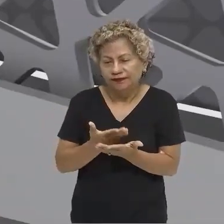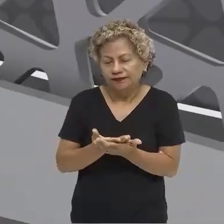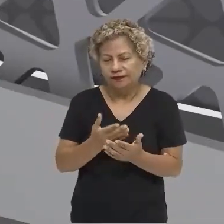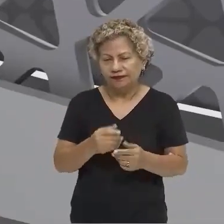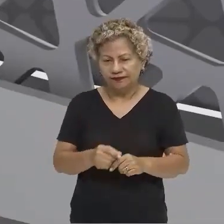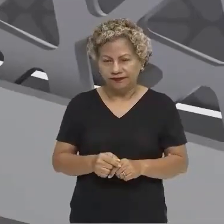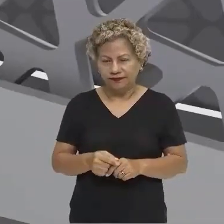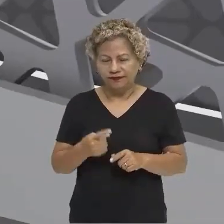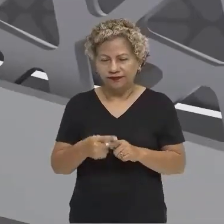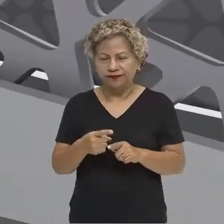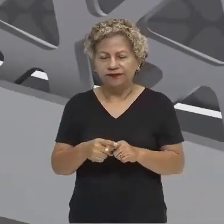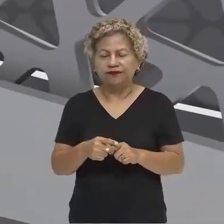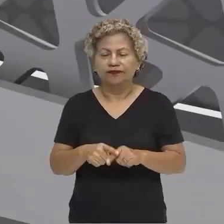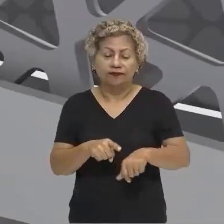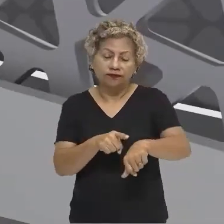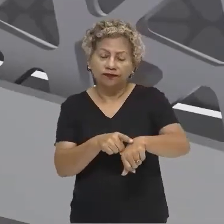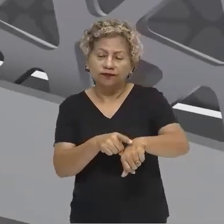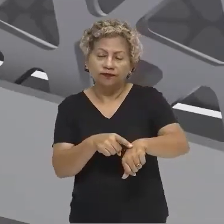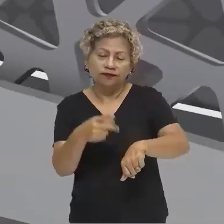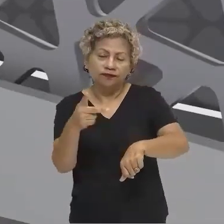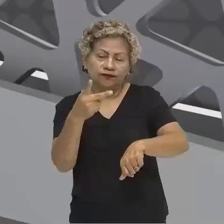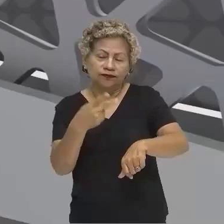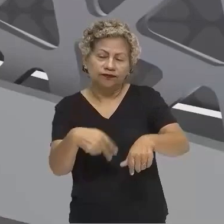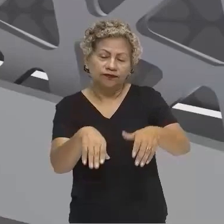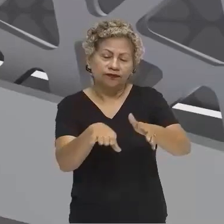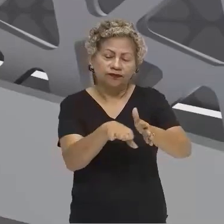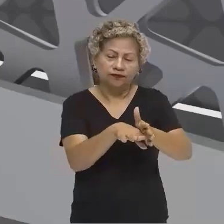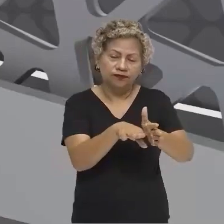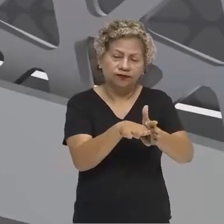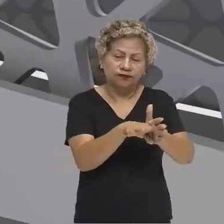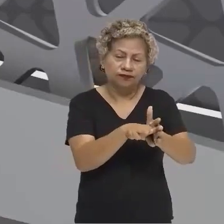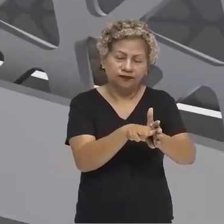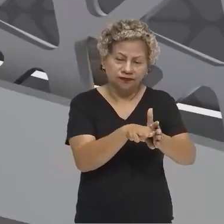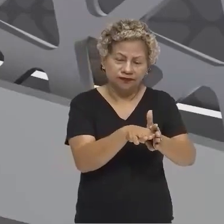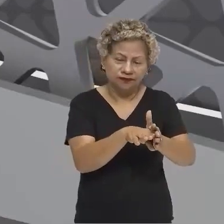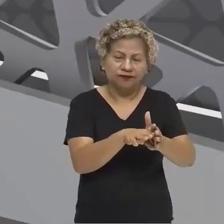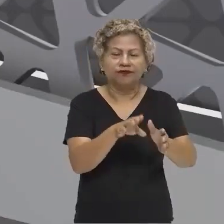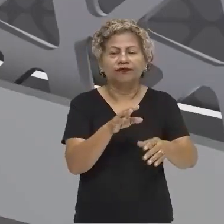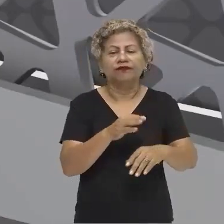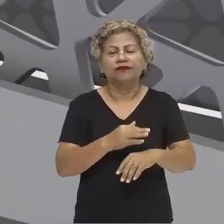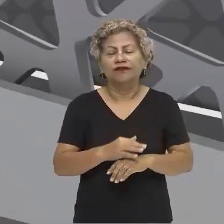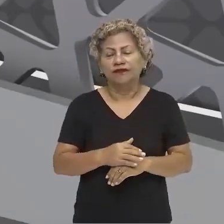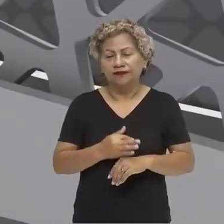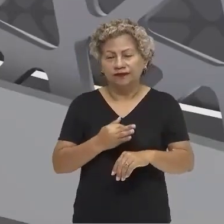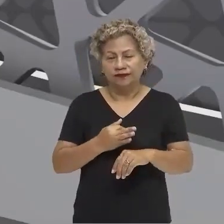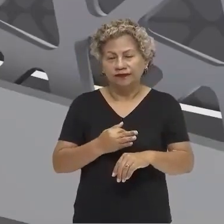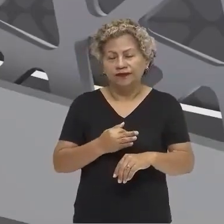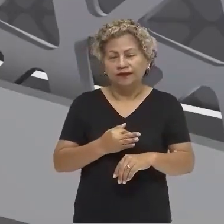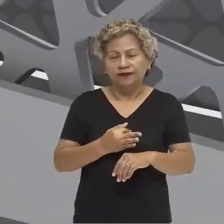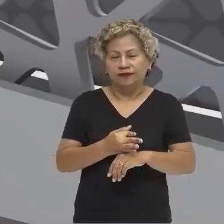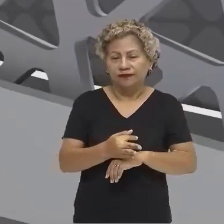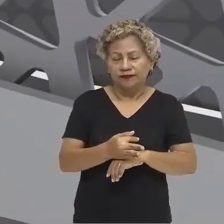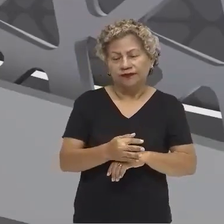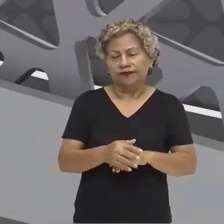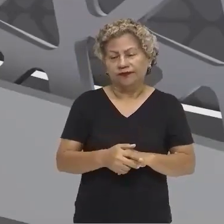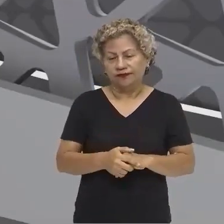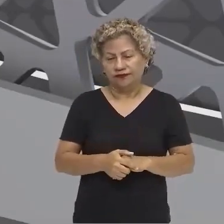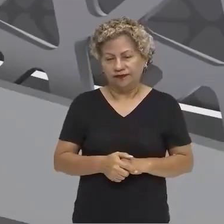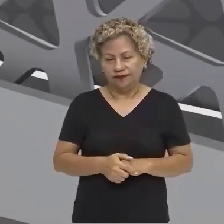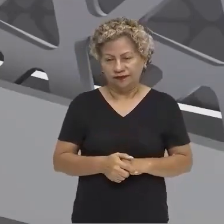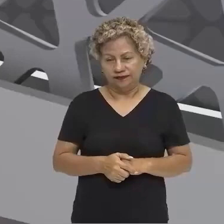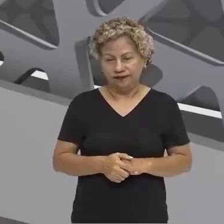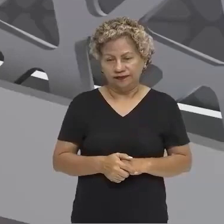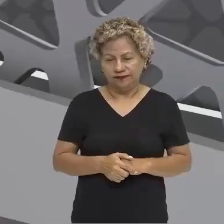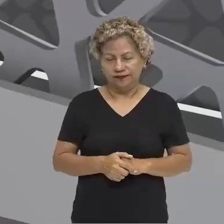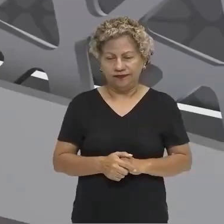momento que você entra na escola. Estou dizendo o aprendizado acadêmico, tá? A partir do momento que você nasce, você está aprendendo. Estou falando do